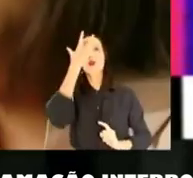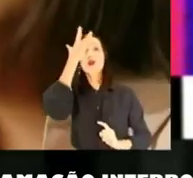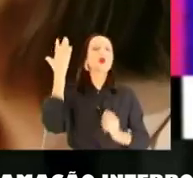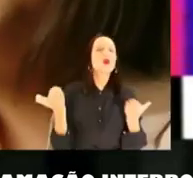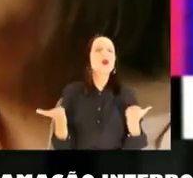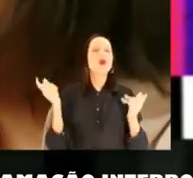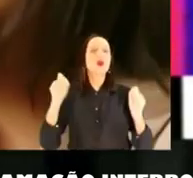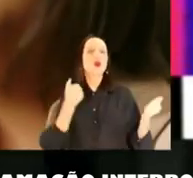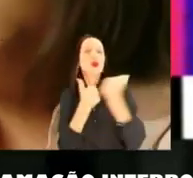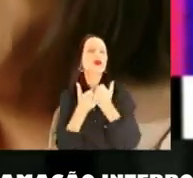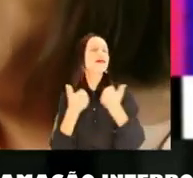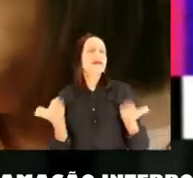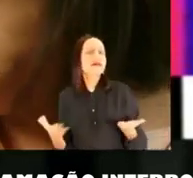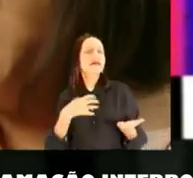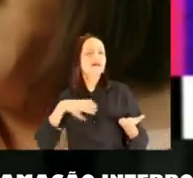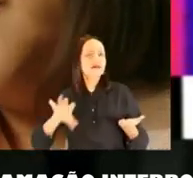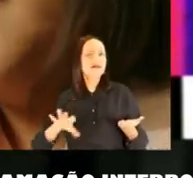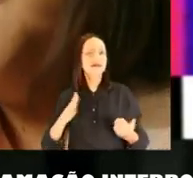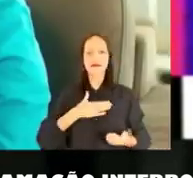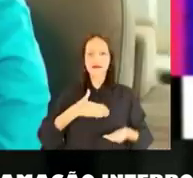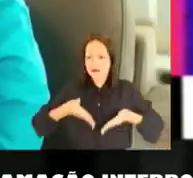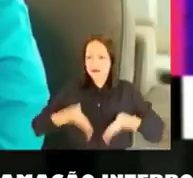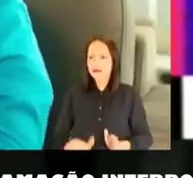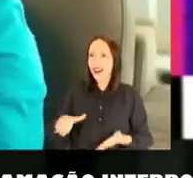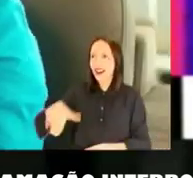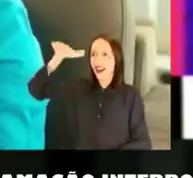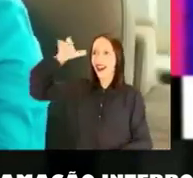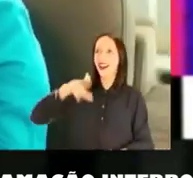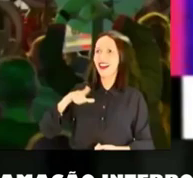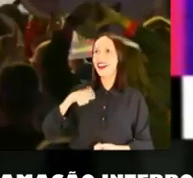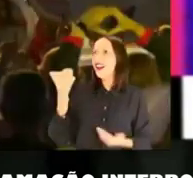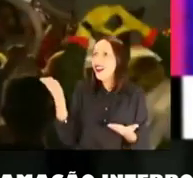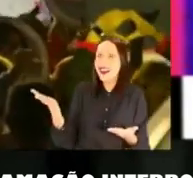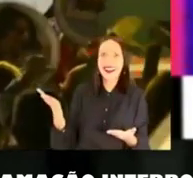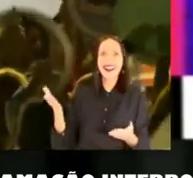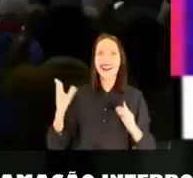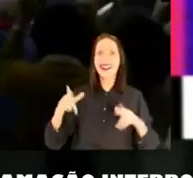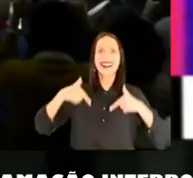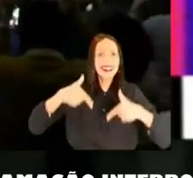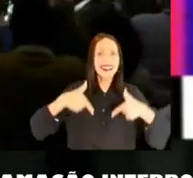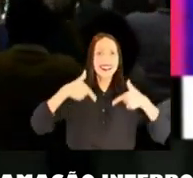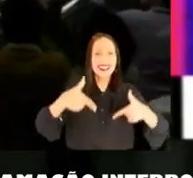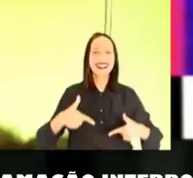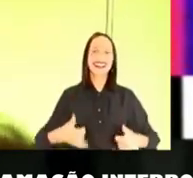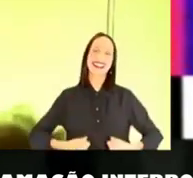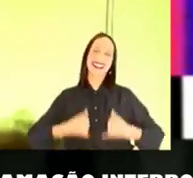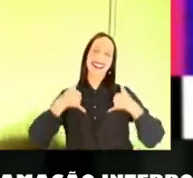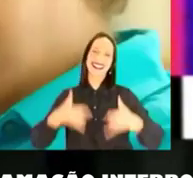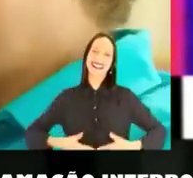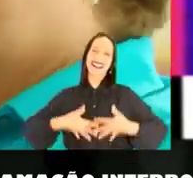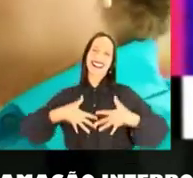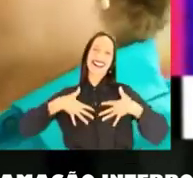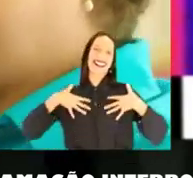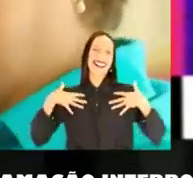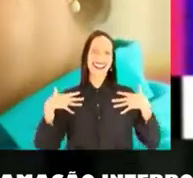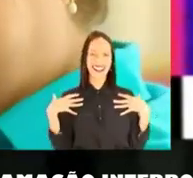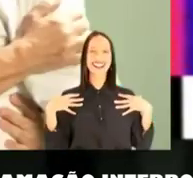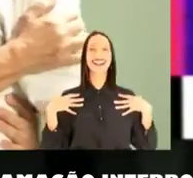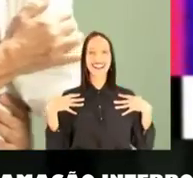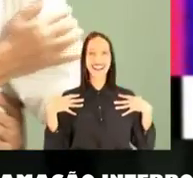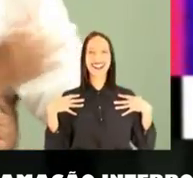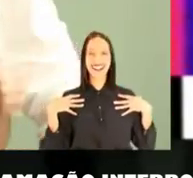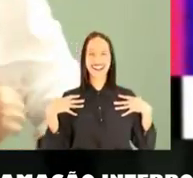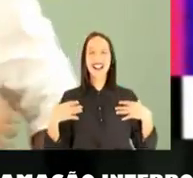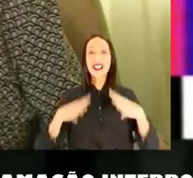social. Quantas pessoas que você conhece que fariam isso? Puxa, saiu da minha barriga e olha que ele já fez tudo isso. Fico muito